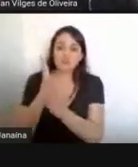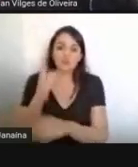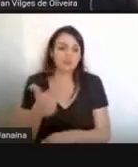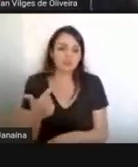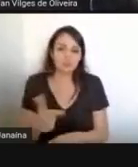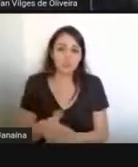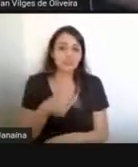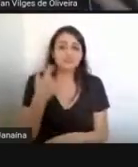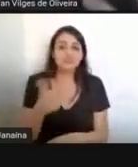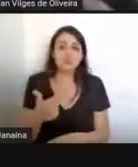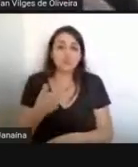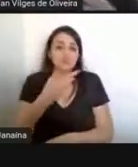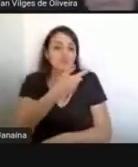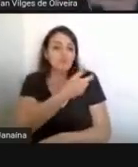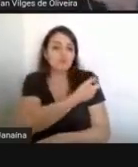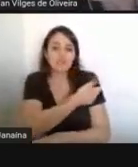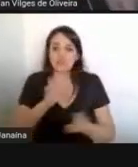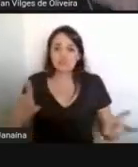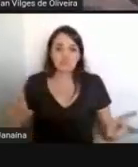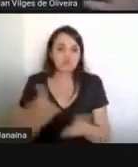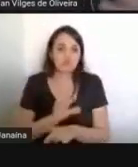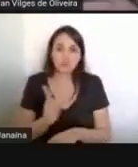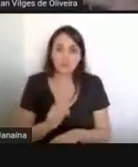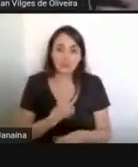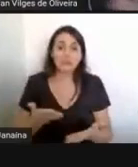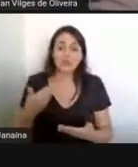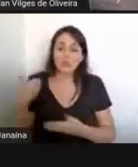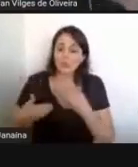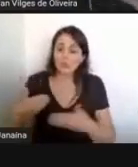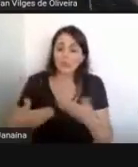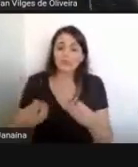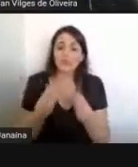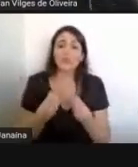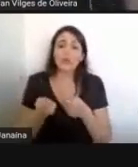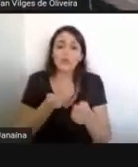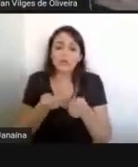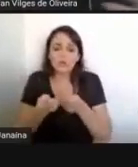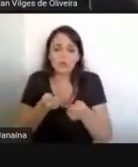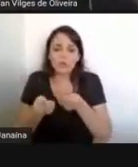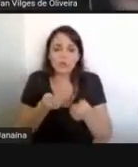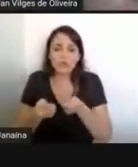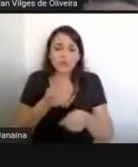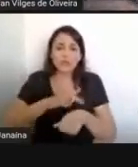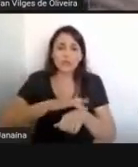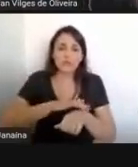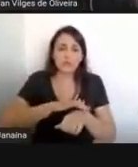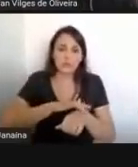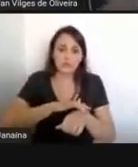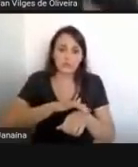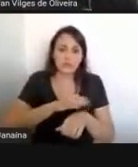uma vacina, todo o processo de controle dessa doença buscou medidas